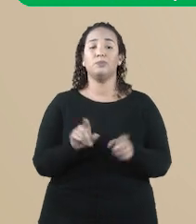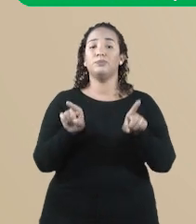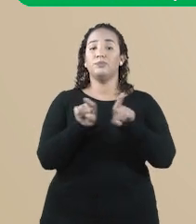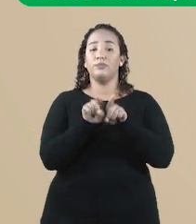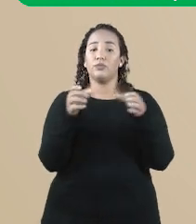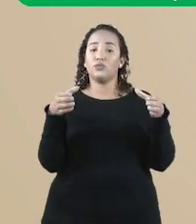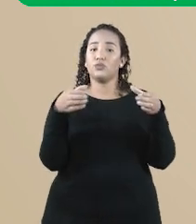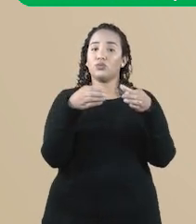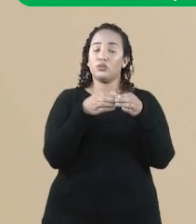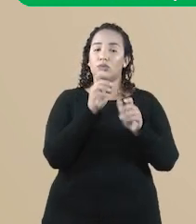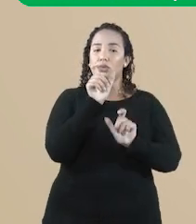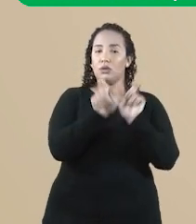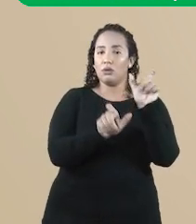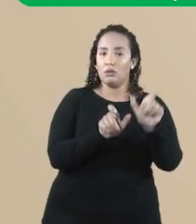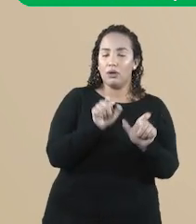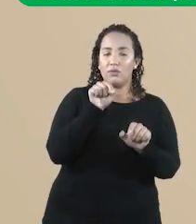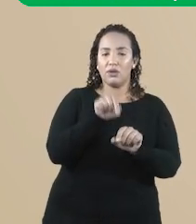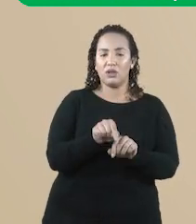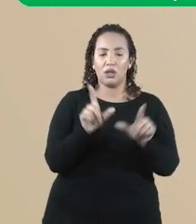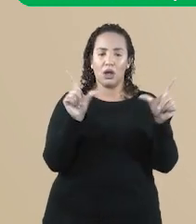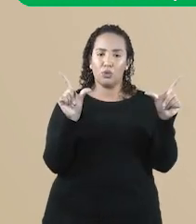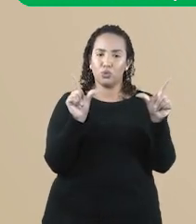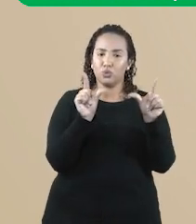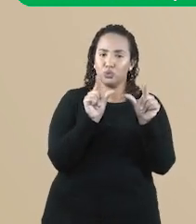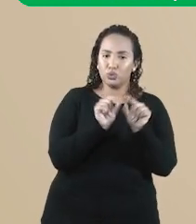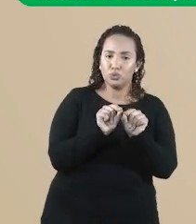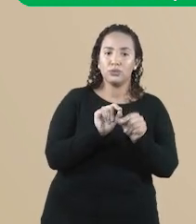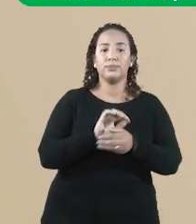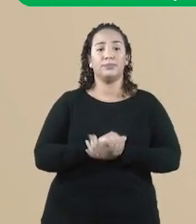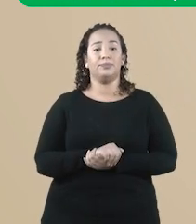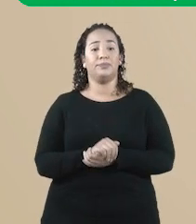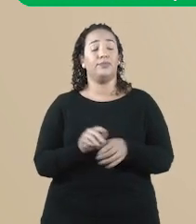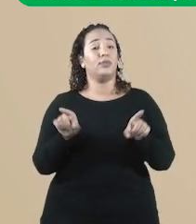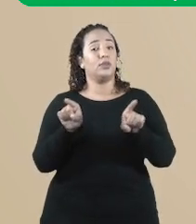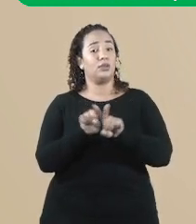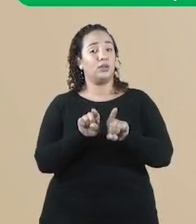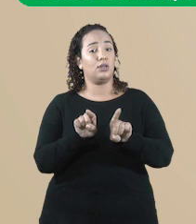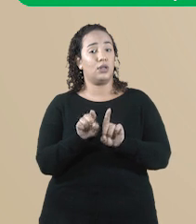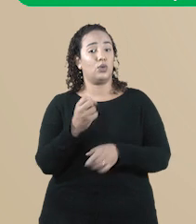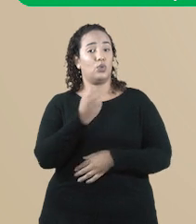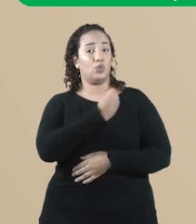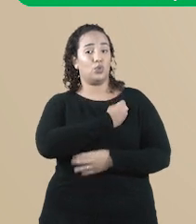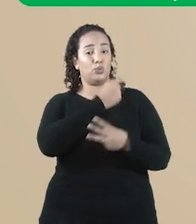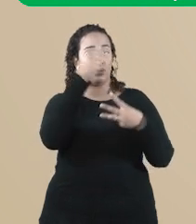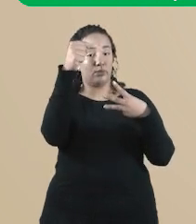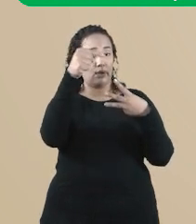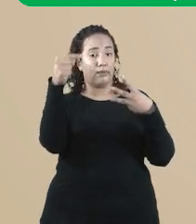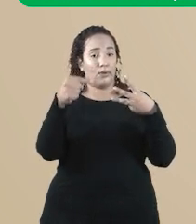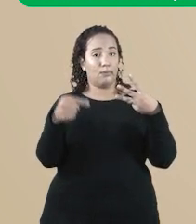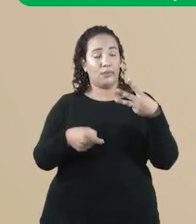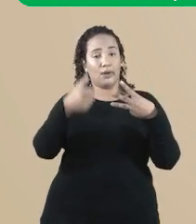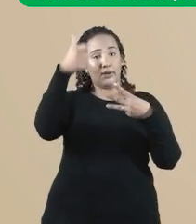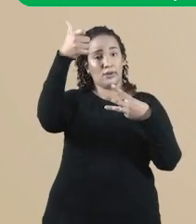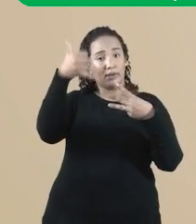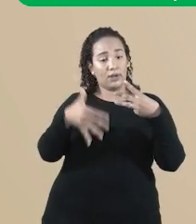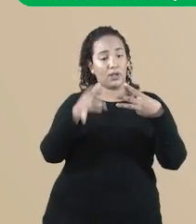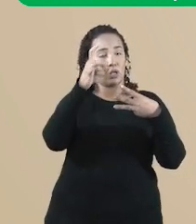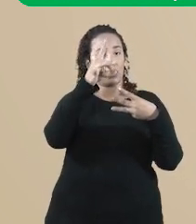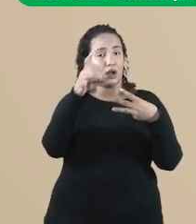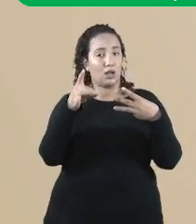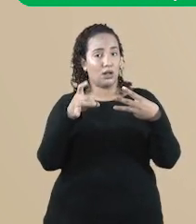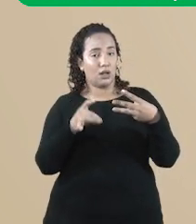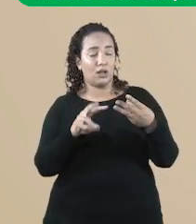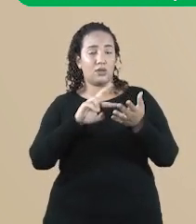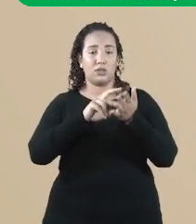da palavra, geralmente apresentada de forma abreviada. E também o número da acepção. Então, cada número